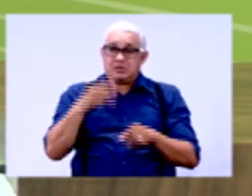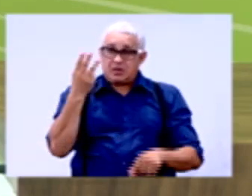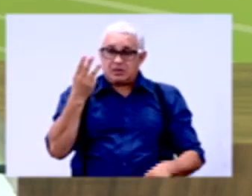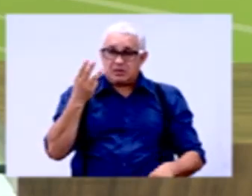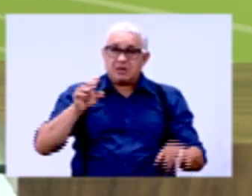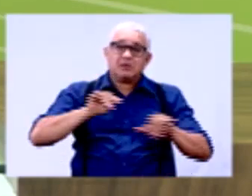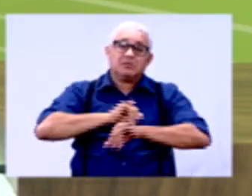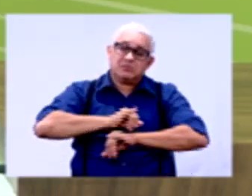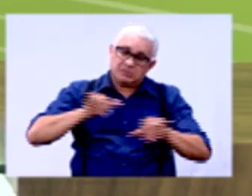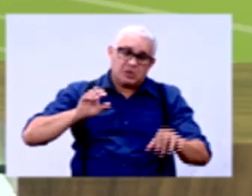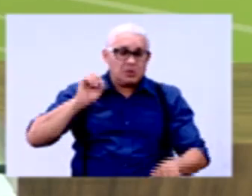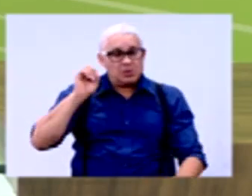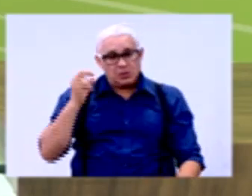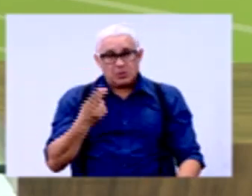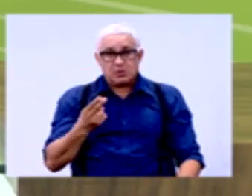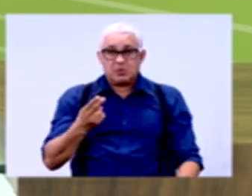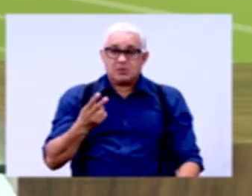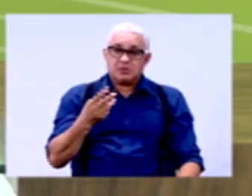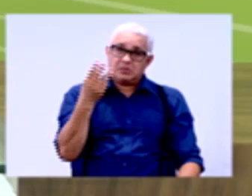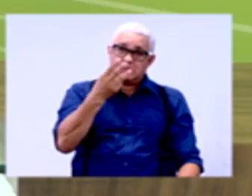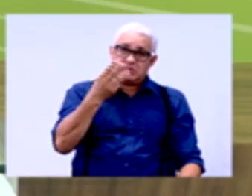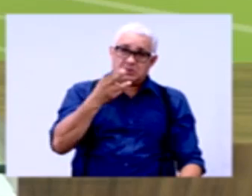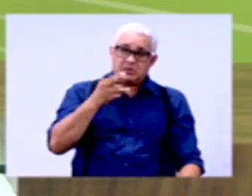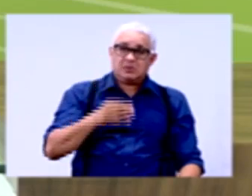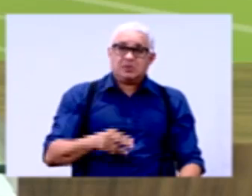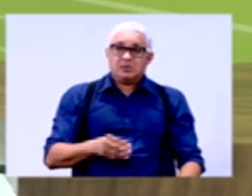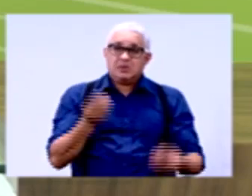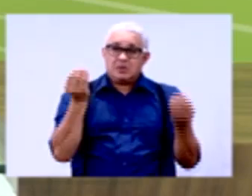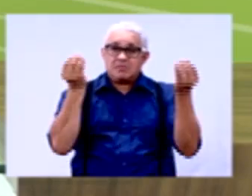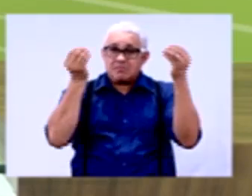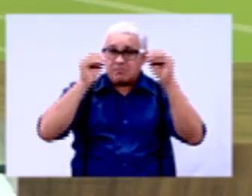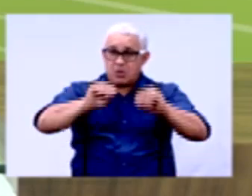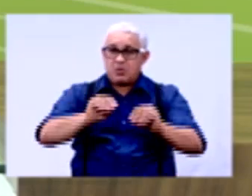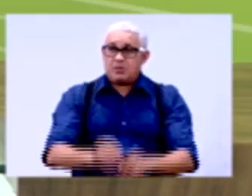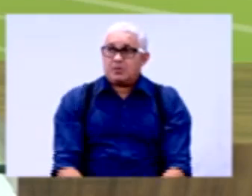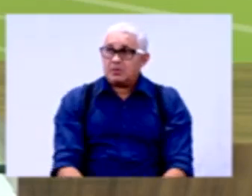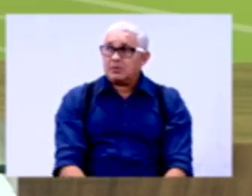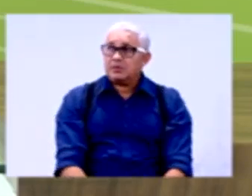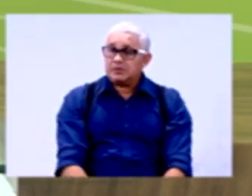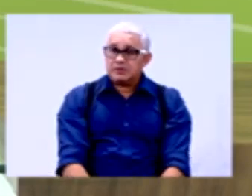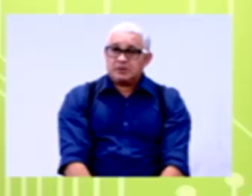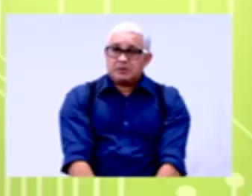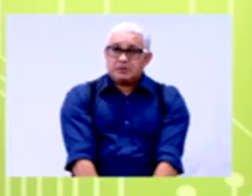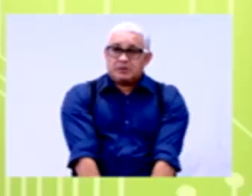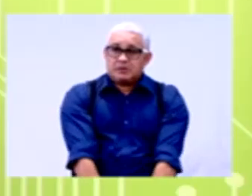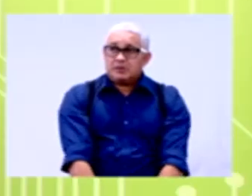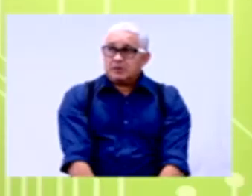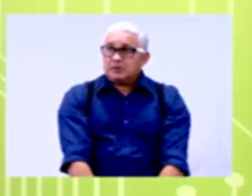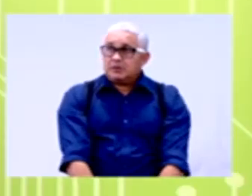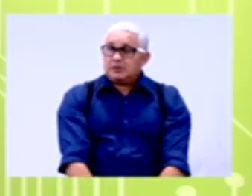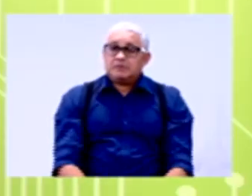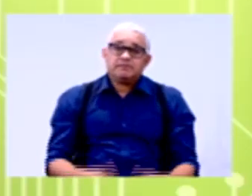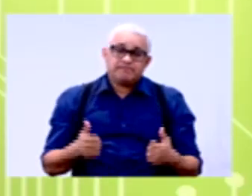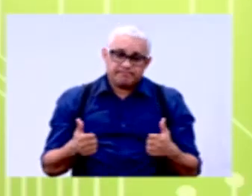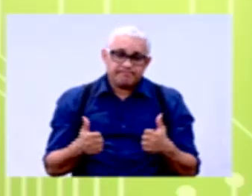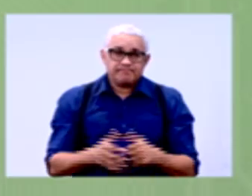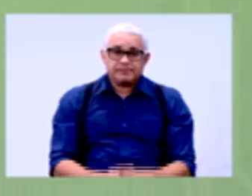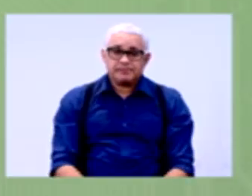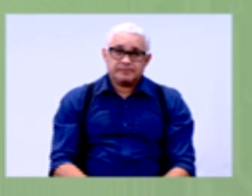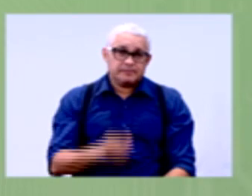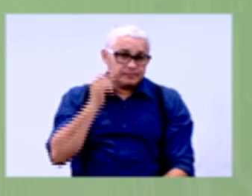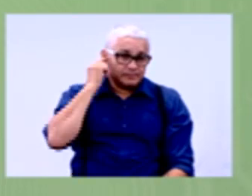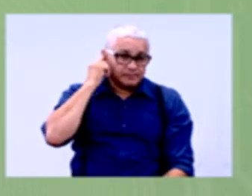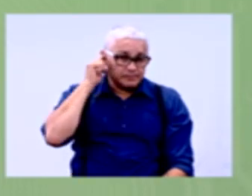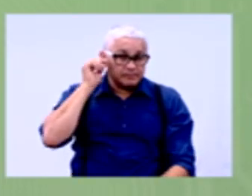informações, ou vamos dizer, 3 registros armazenados. Beleza, professor. Então, basicamente, né,